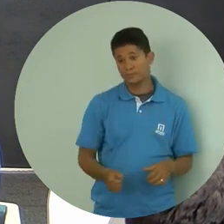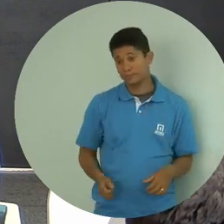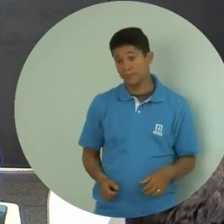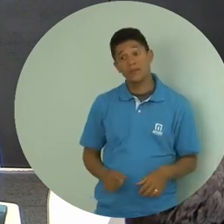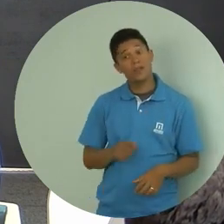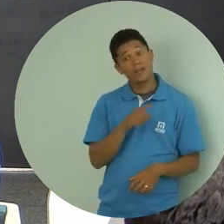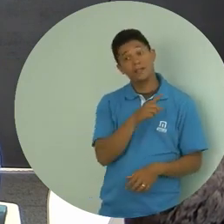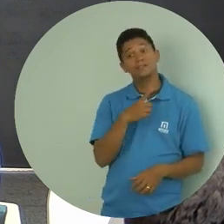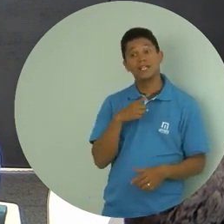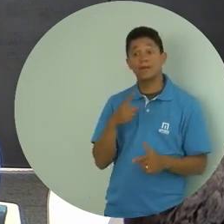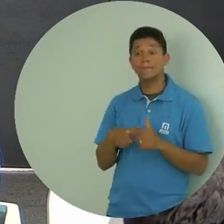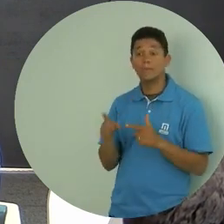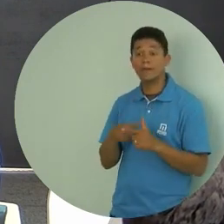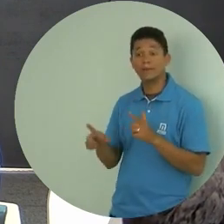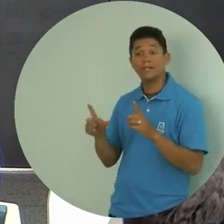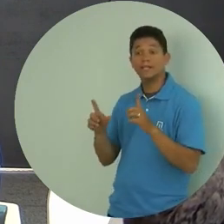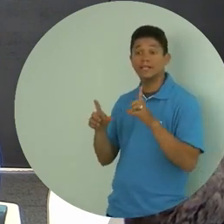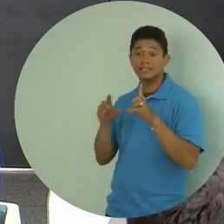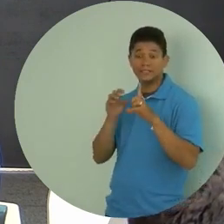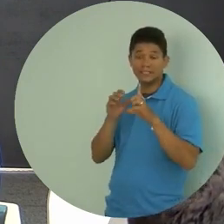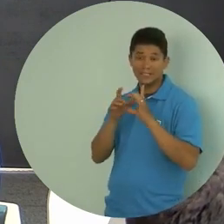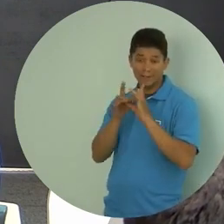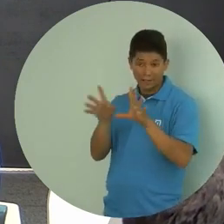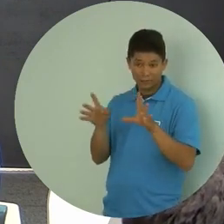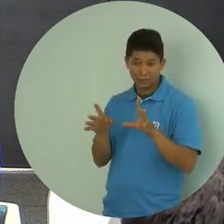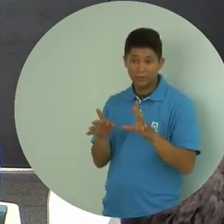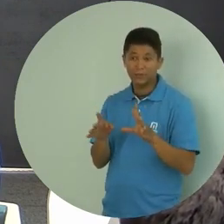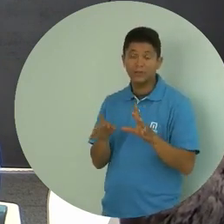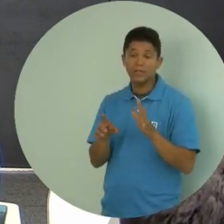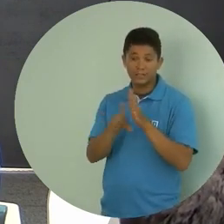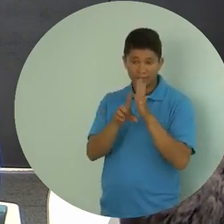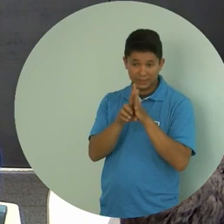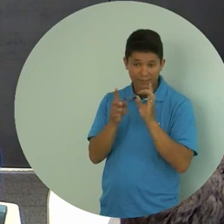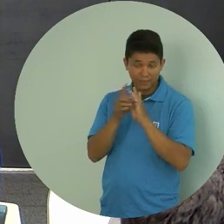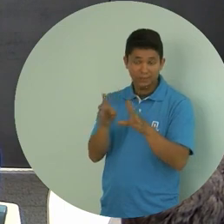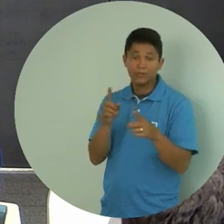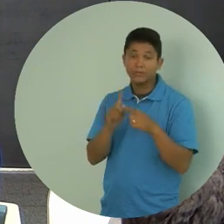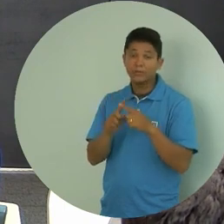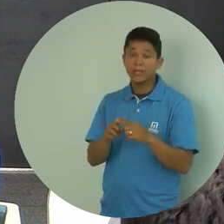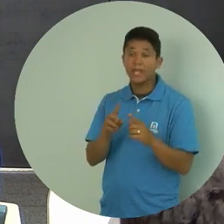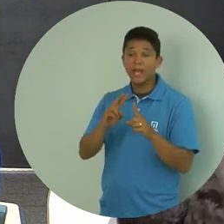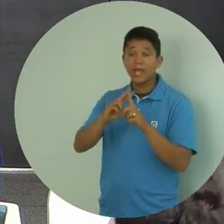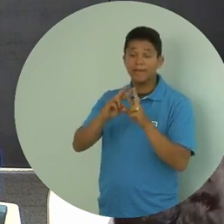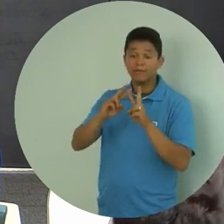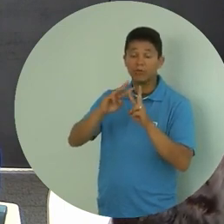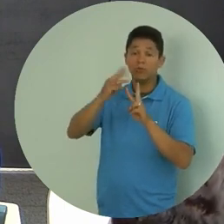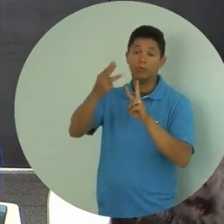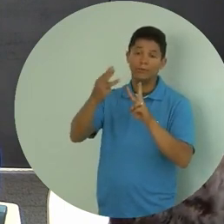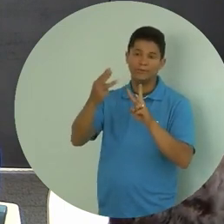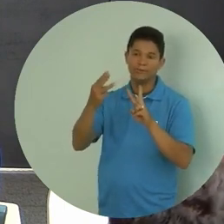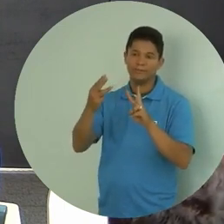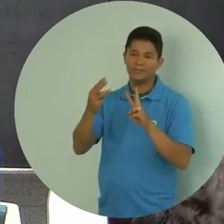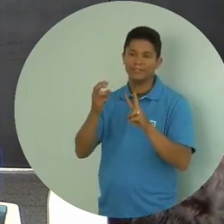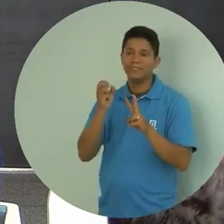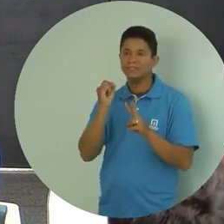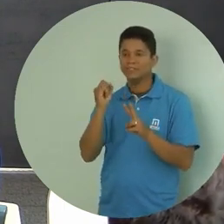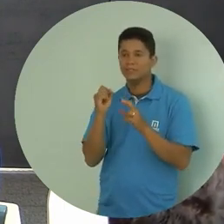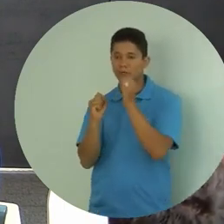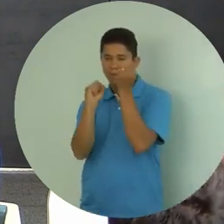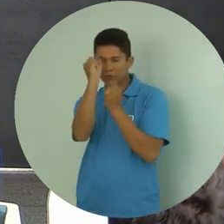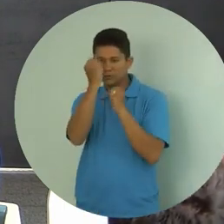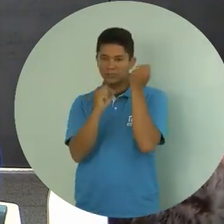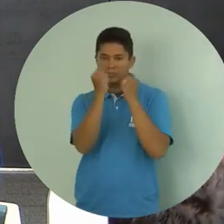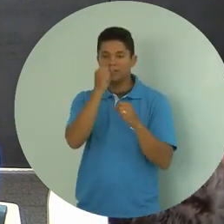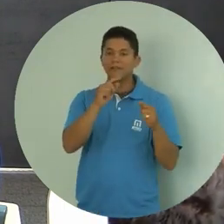eles também tinham um problema de licenciamento, porque o licenciamento ele é por volume. Então, se uma central é dimensionada para 100 metros cúbicos